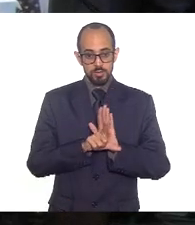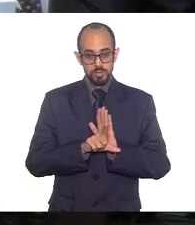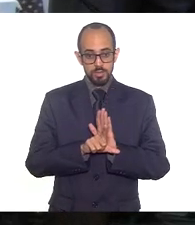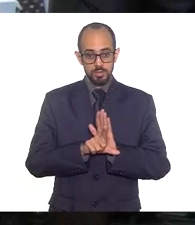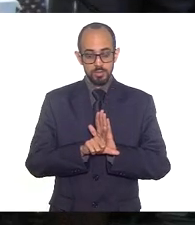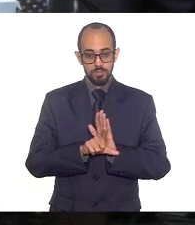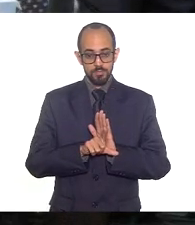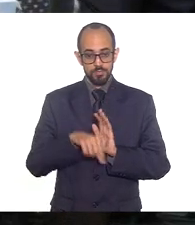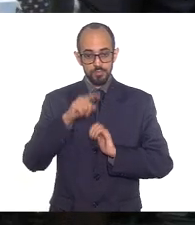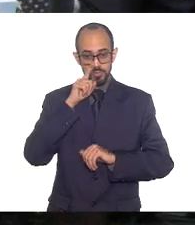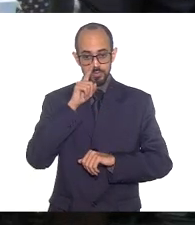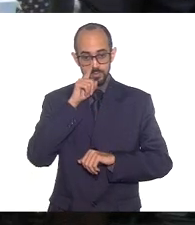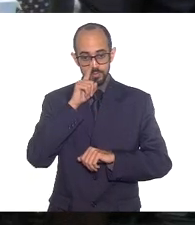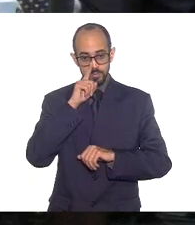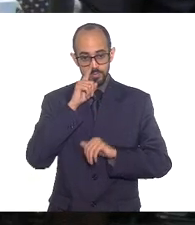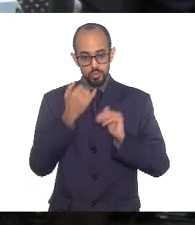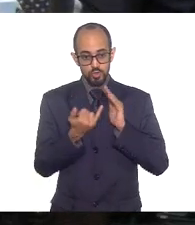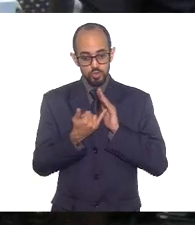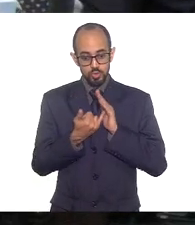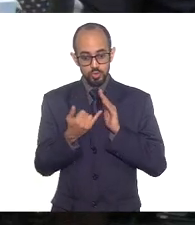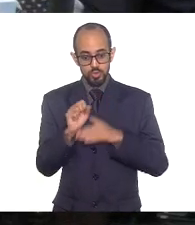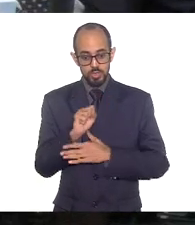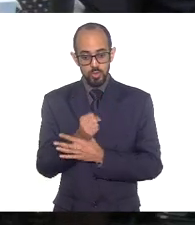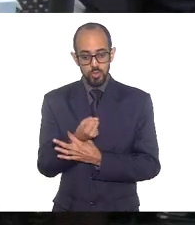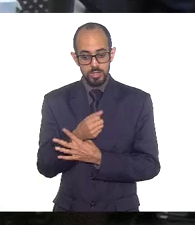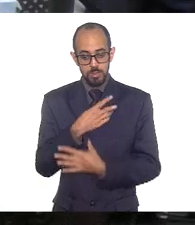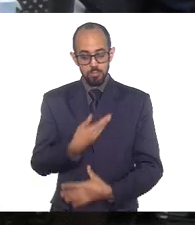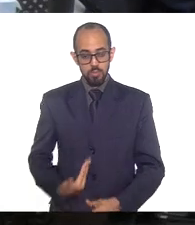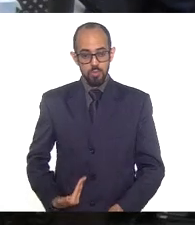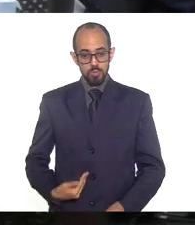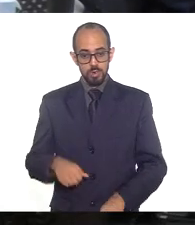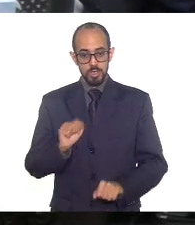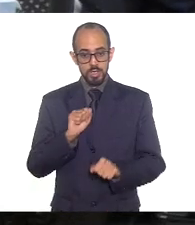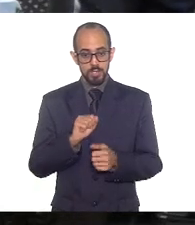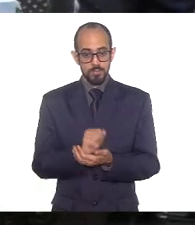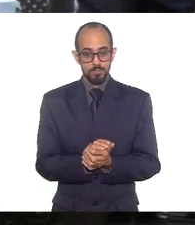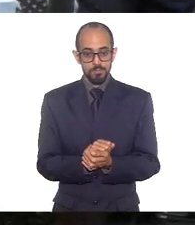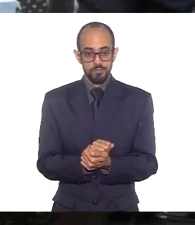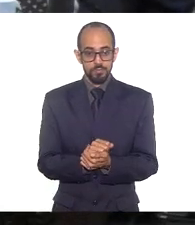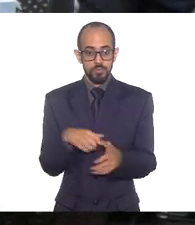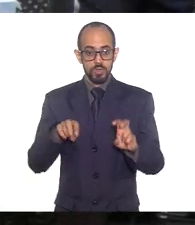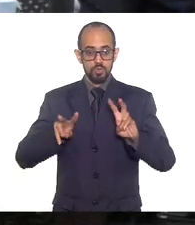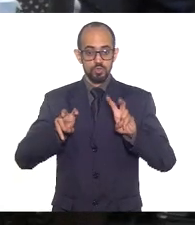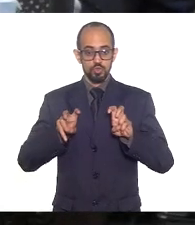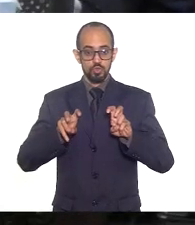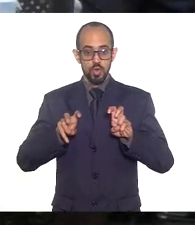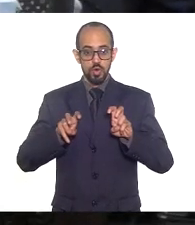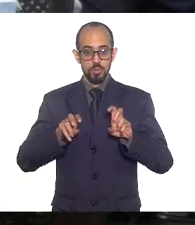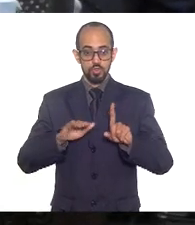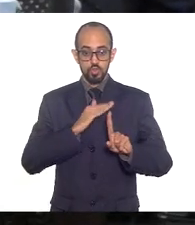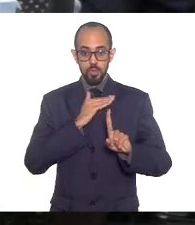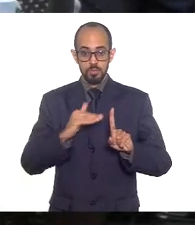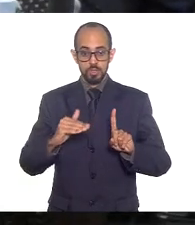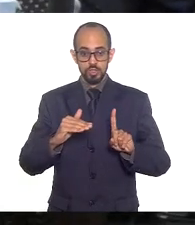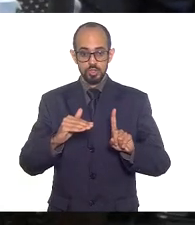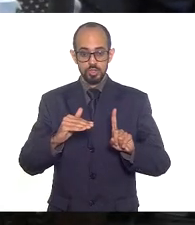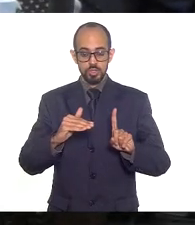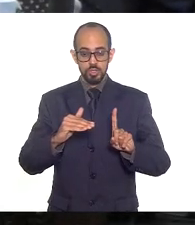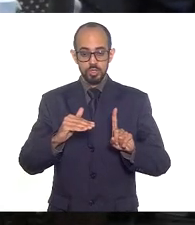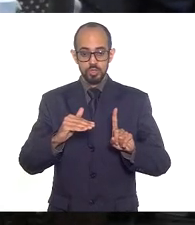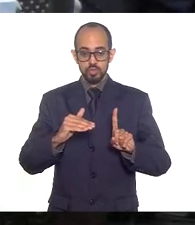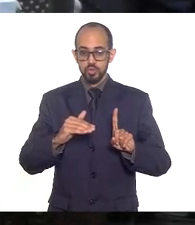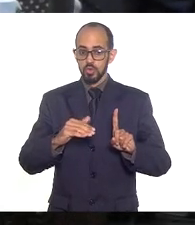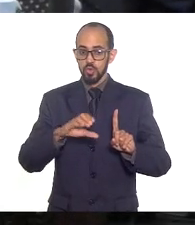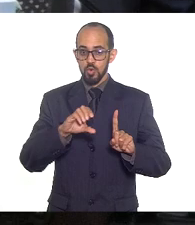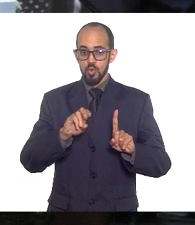pelo ISP Instituto de Segurança Pública do a segurança pública do Estado relacionadas aos homicídios culposos bem como